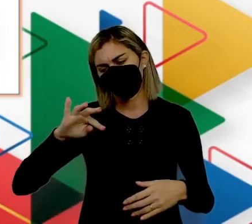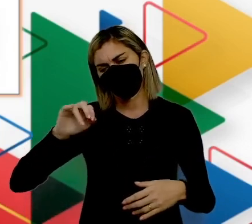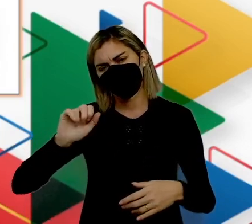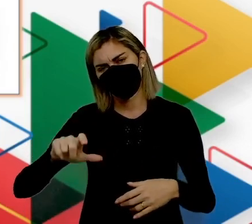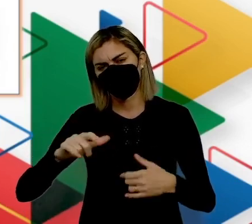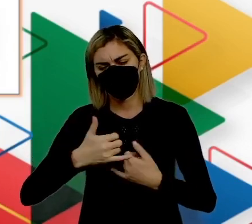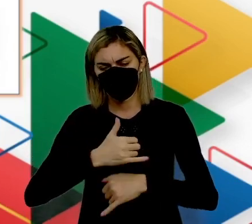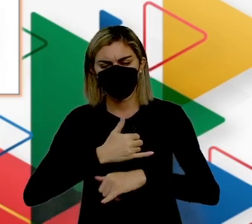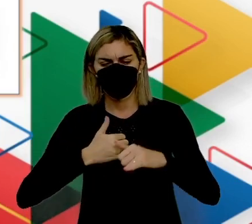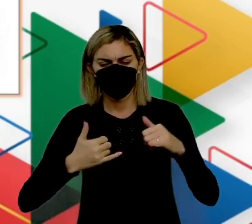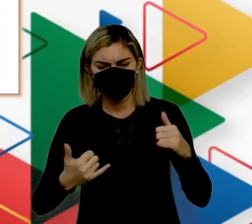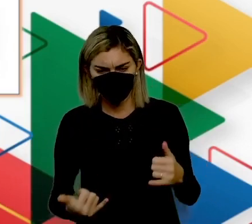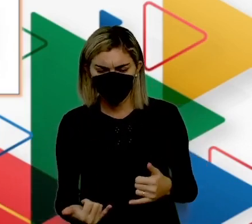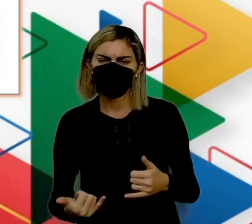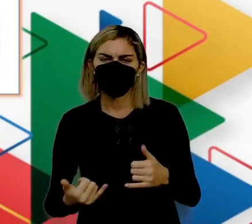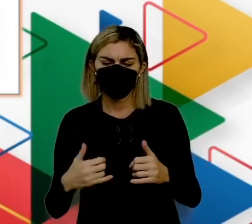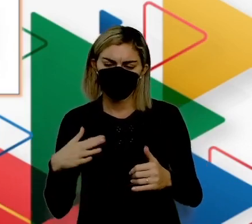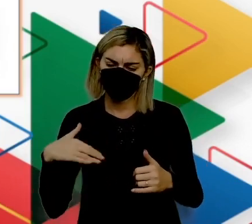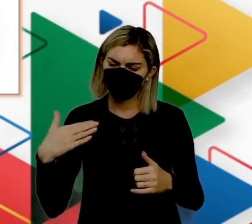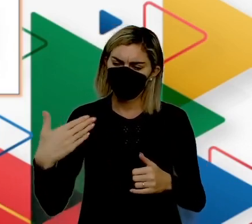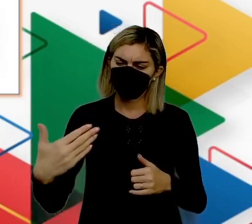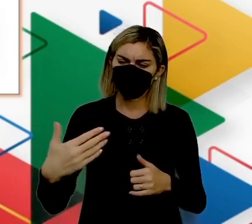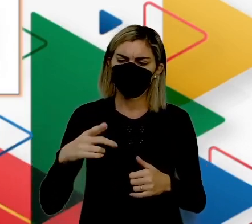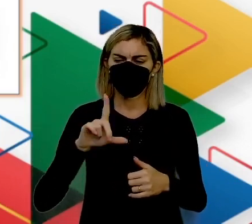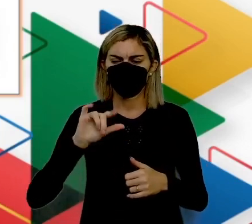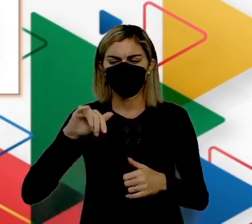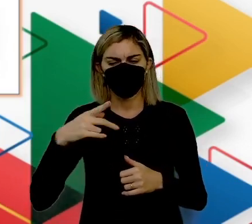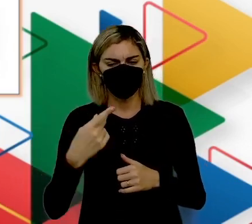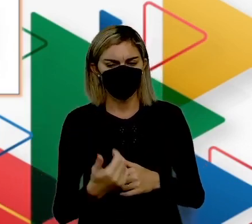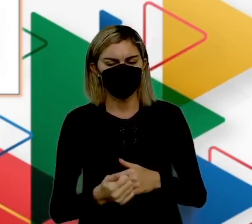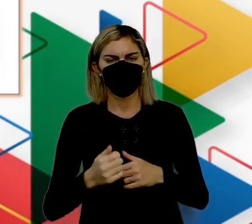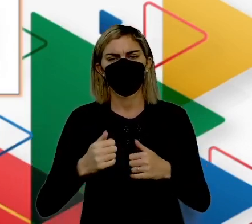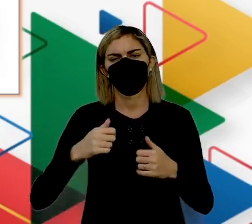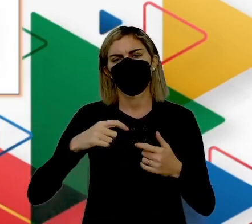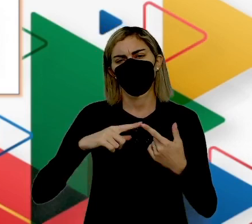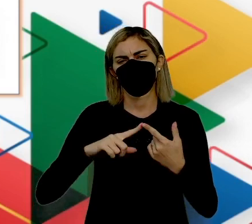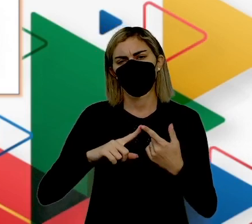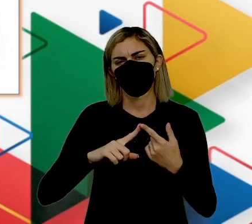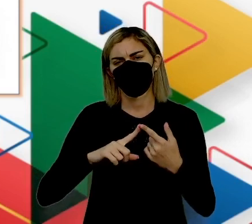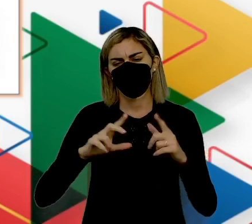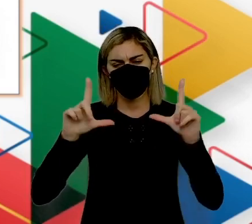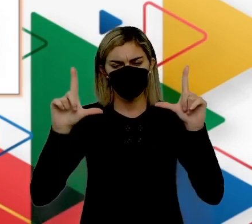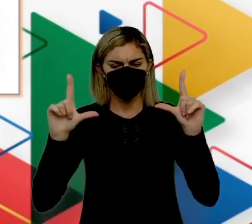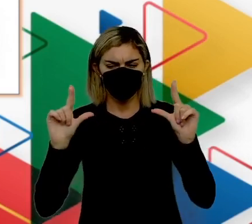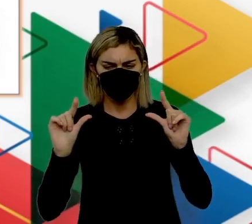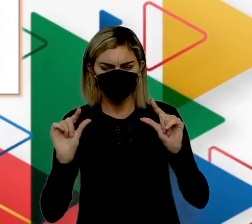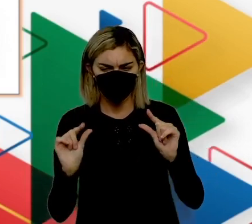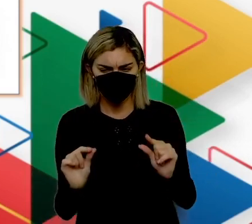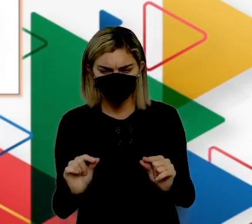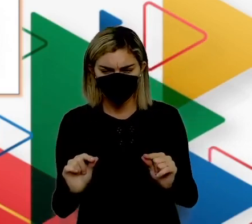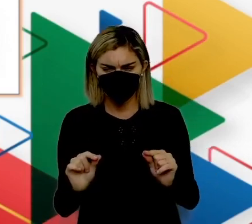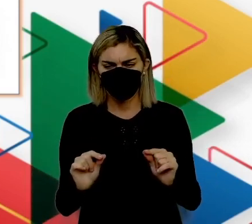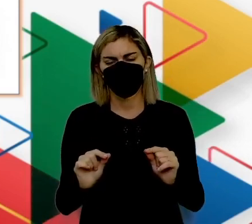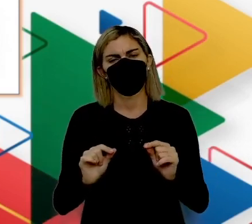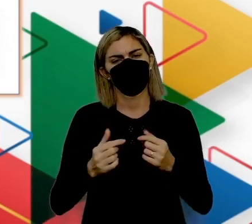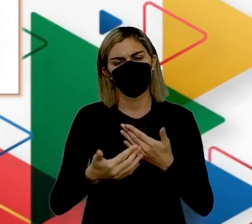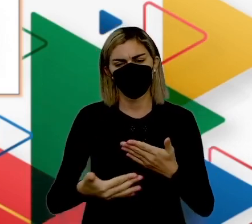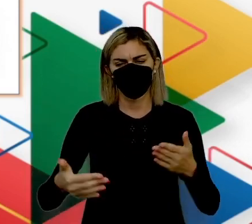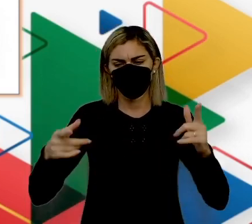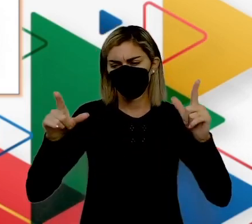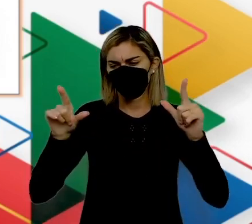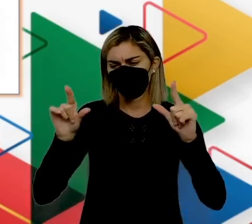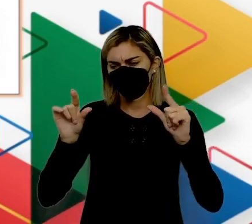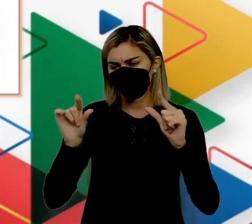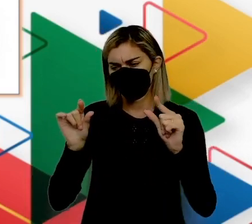elétrico, ao longo dessa linha o potencial reduz. O potencial ele vai